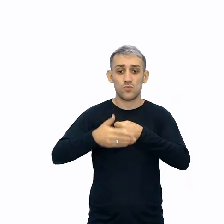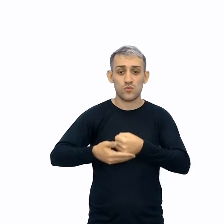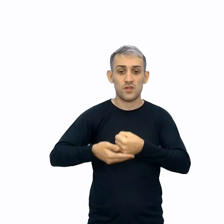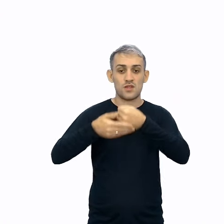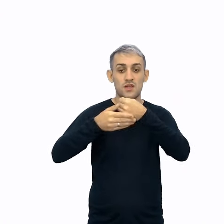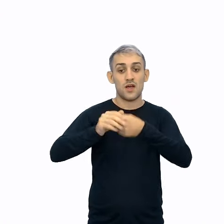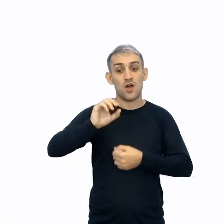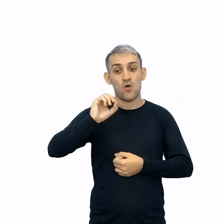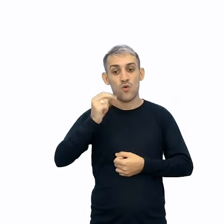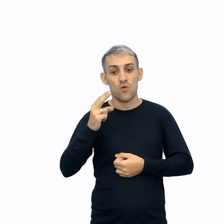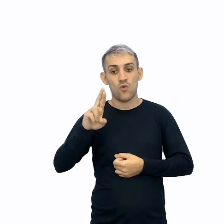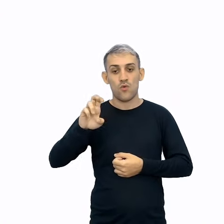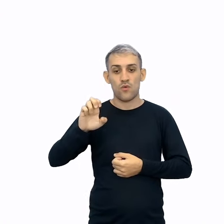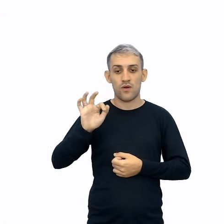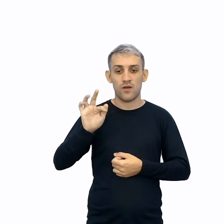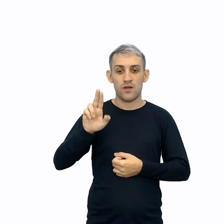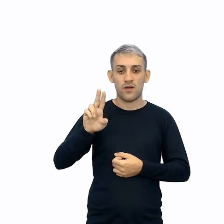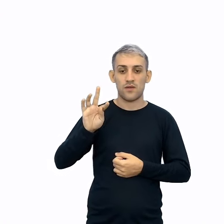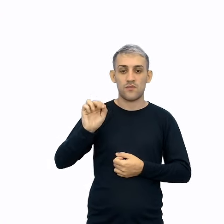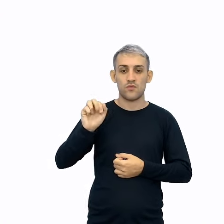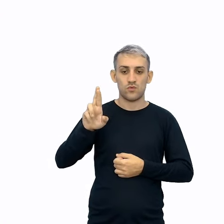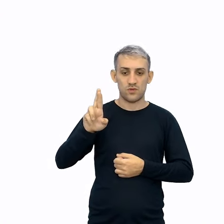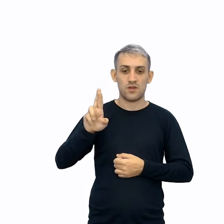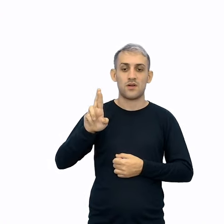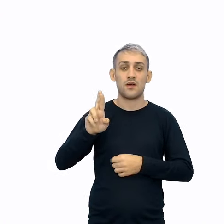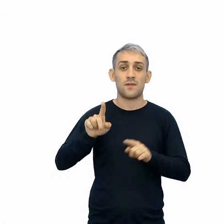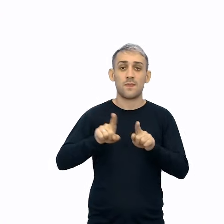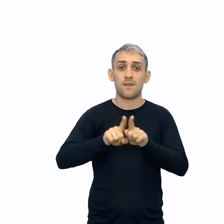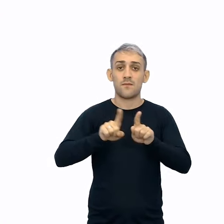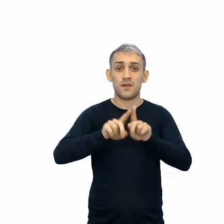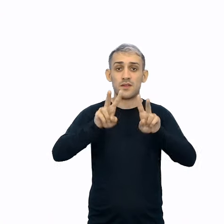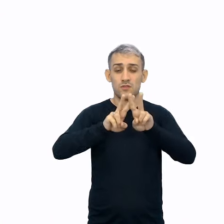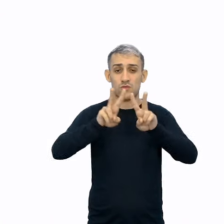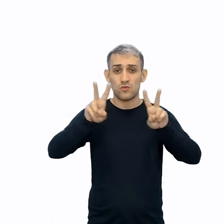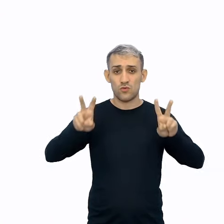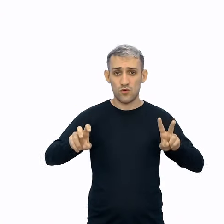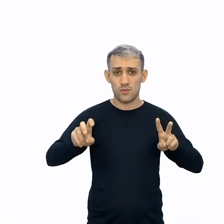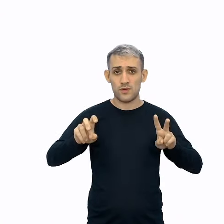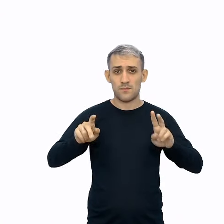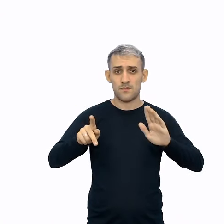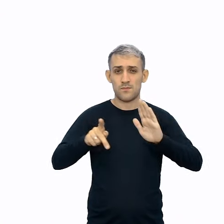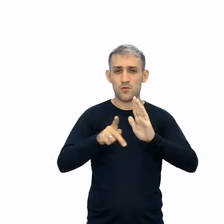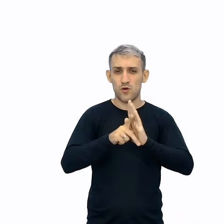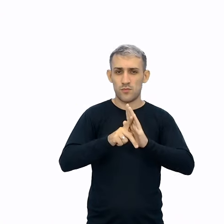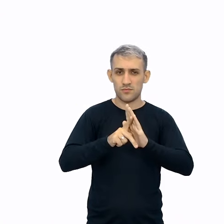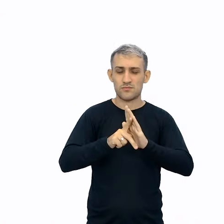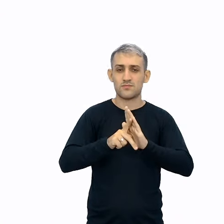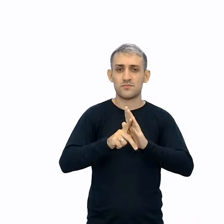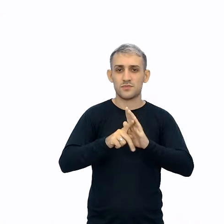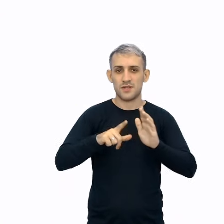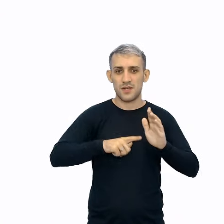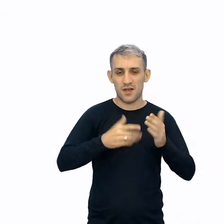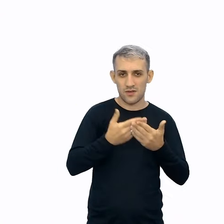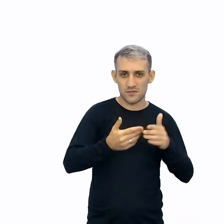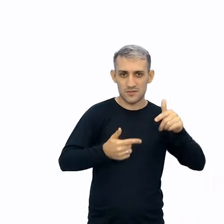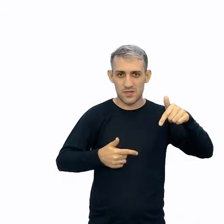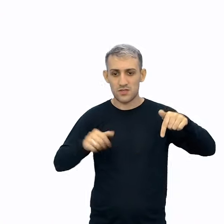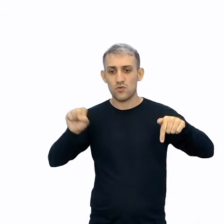refutar esses posicionamentos sobre a temática em pauta das aulas sete e oito.